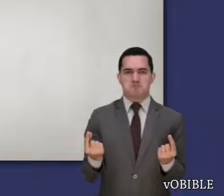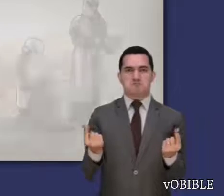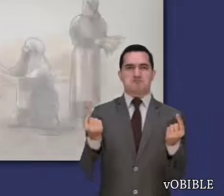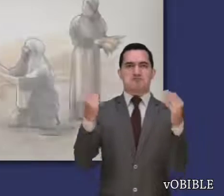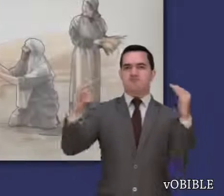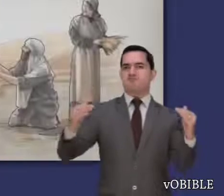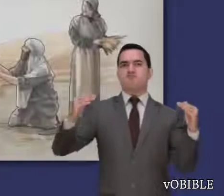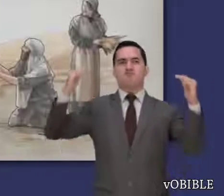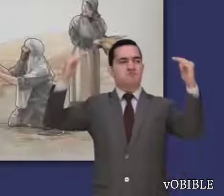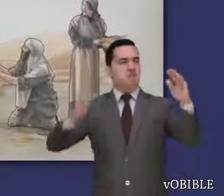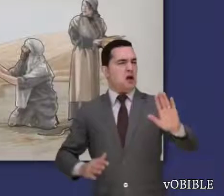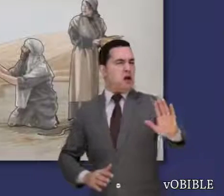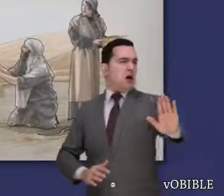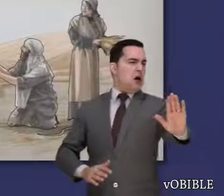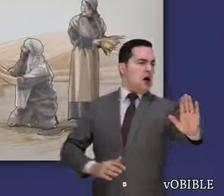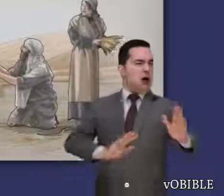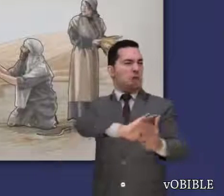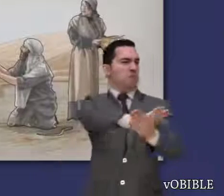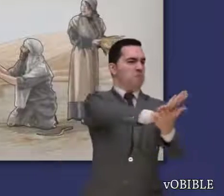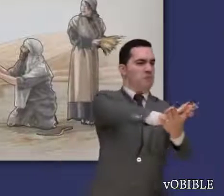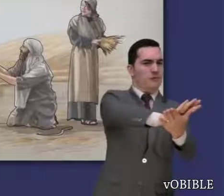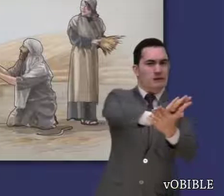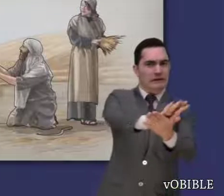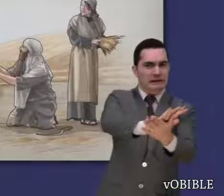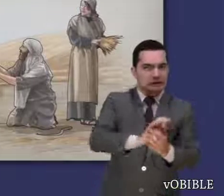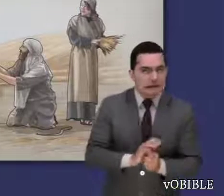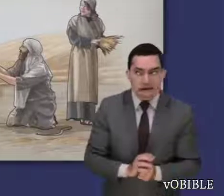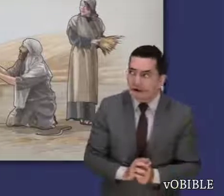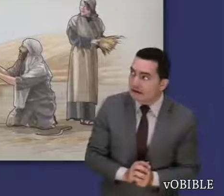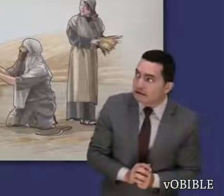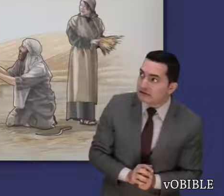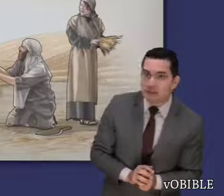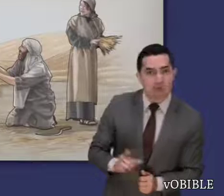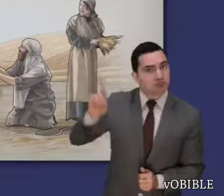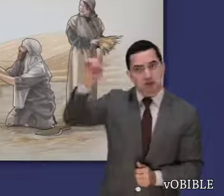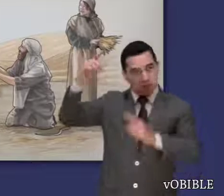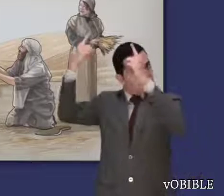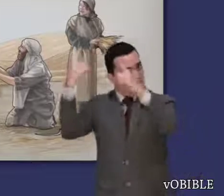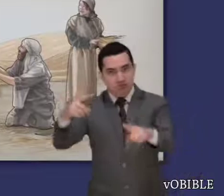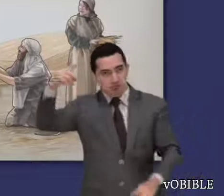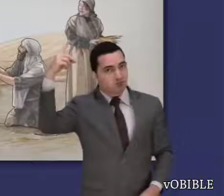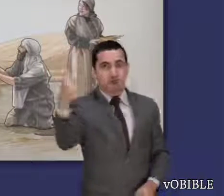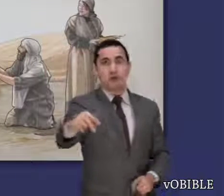O capítulo 5 diz que os ricos e poderosos que oprimem outros vão prestar contas a